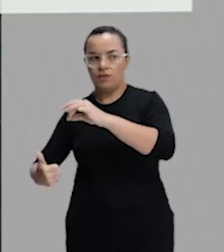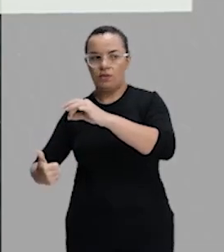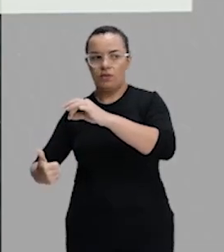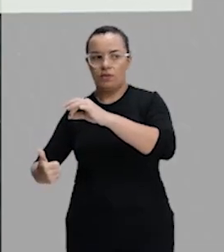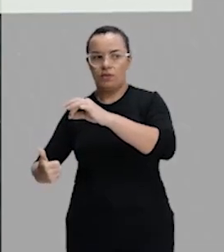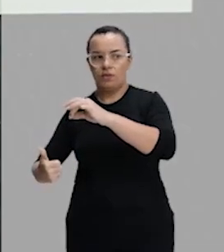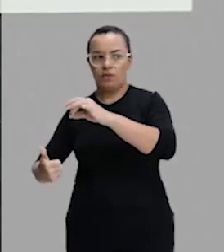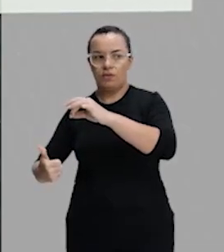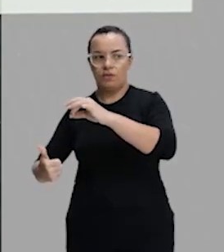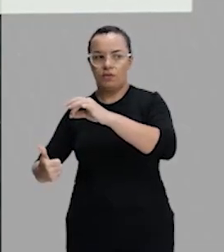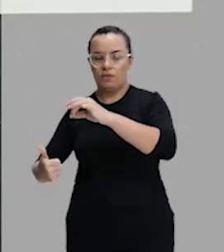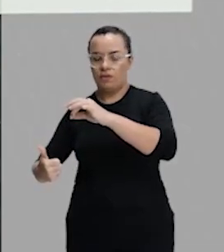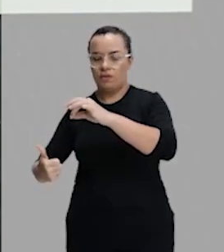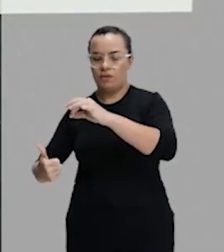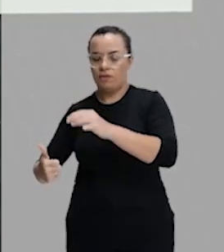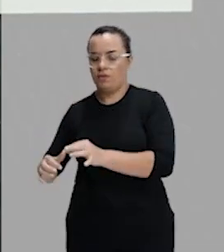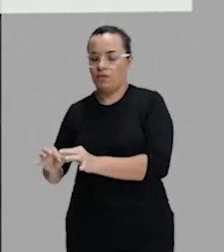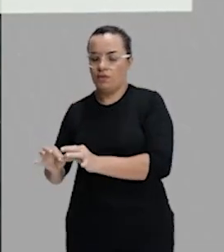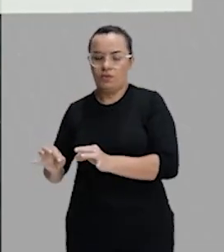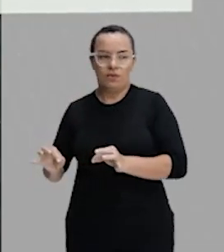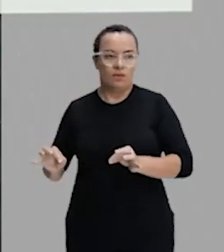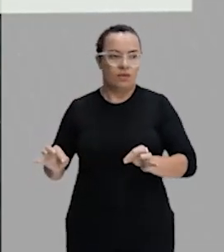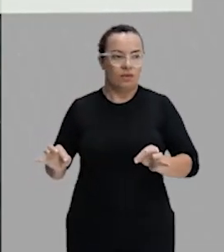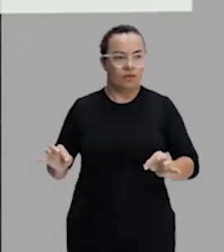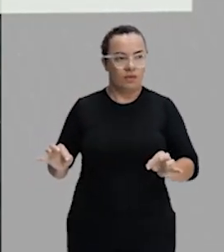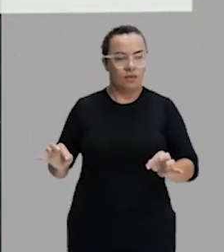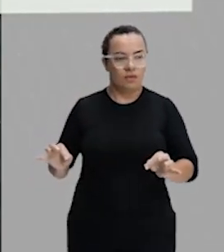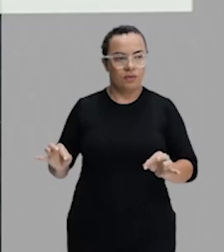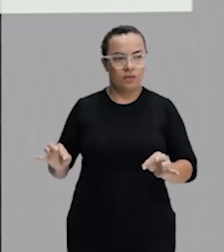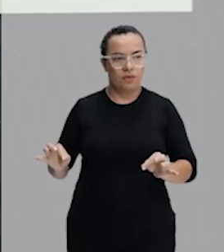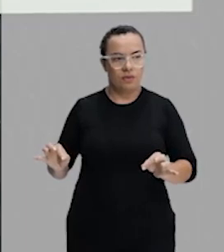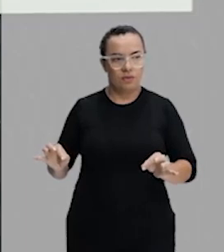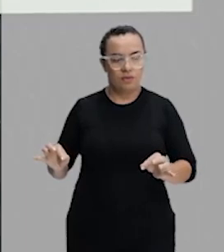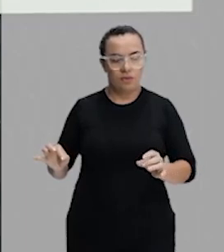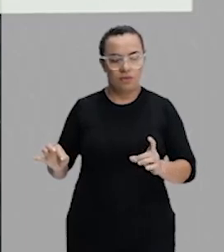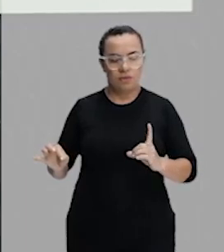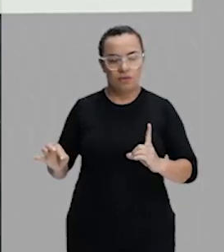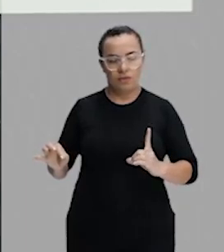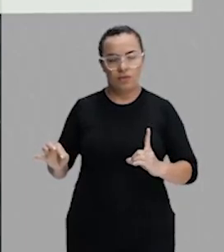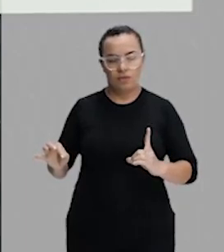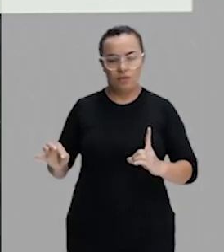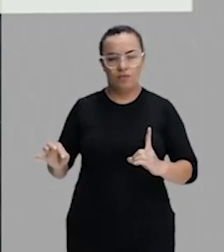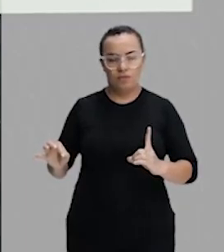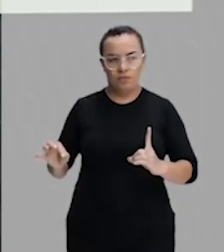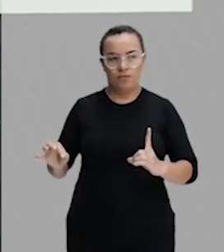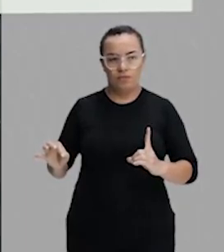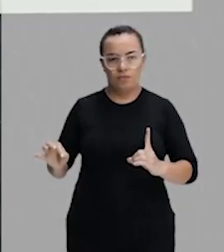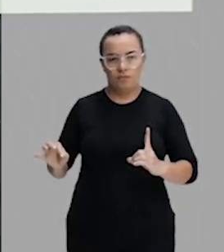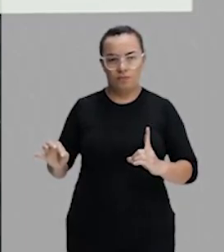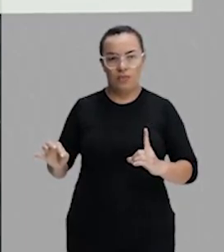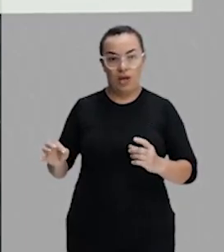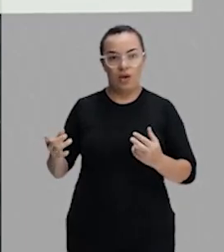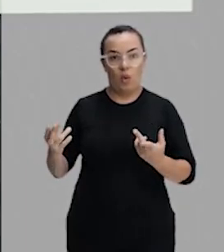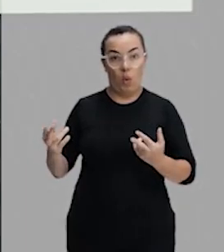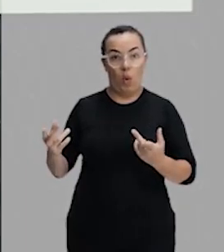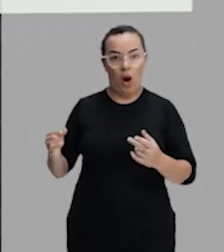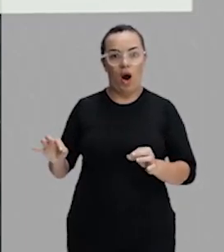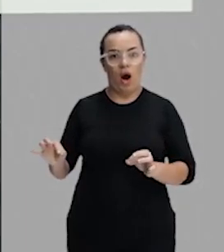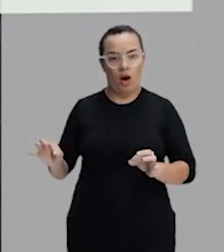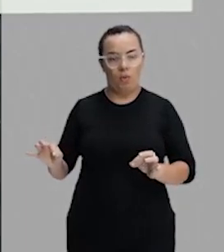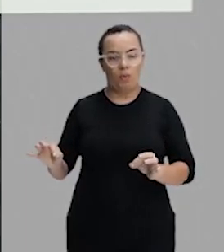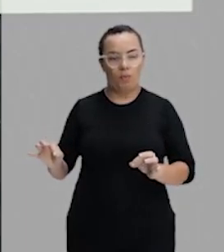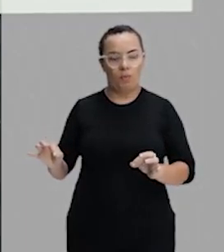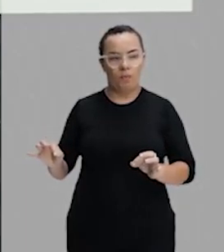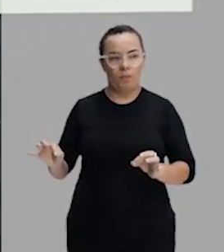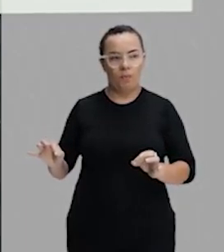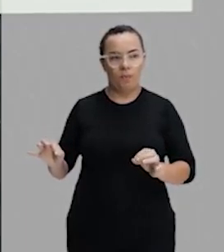da reta D. Logicamente, nossa figura não está uma figura ideal, não está parecendo que é igual. Aí vamos supor, levando em